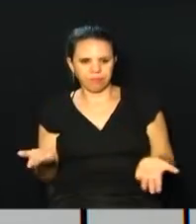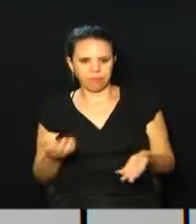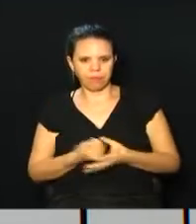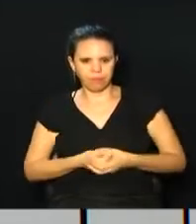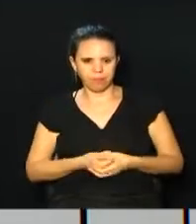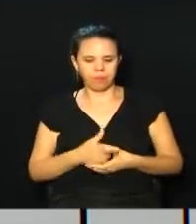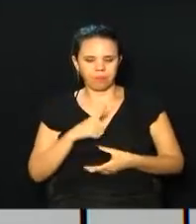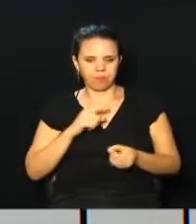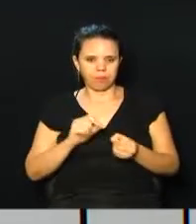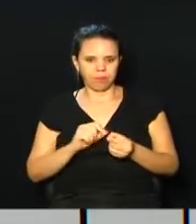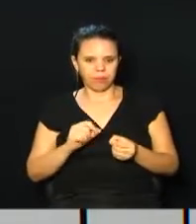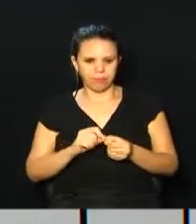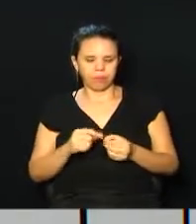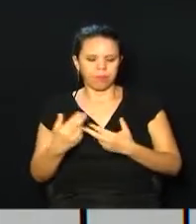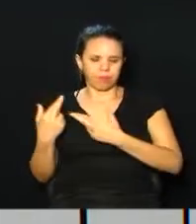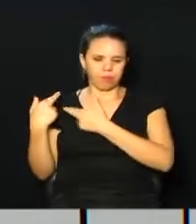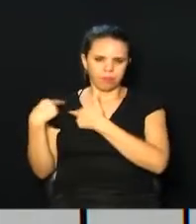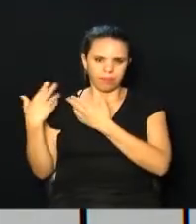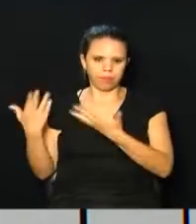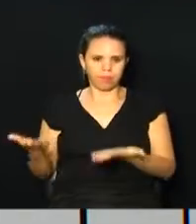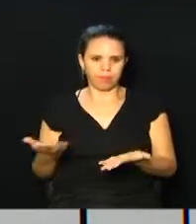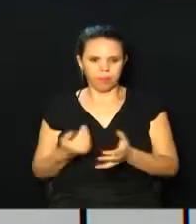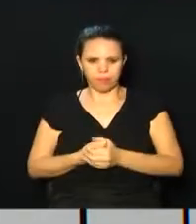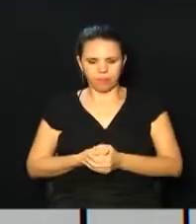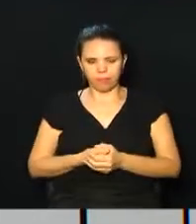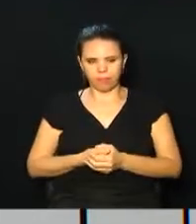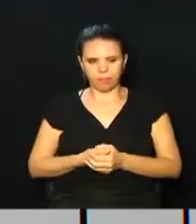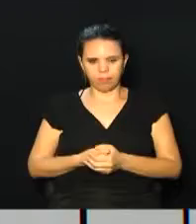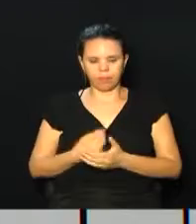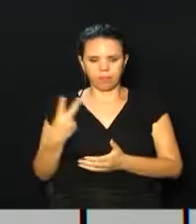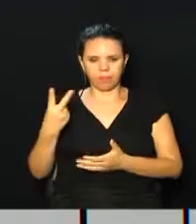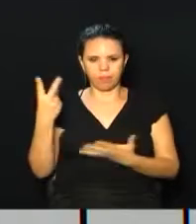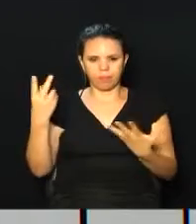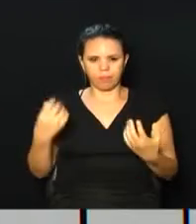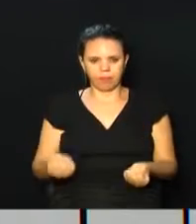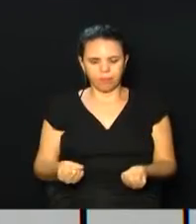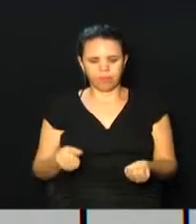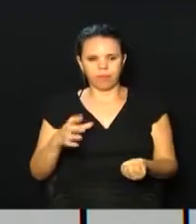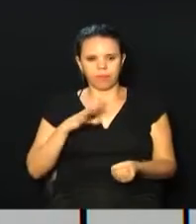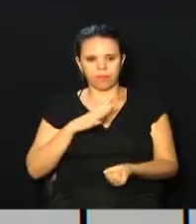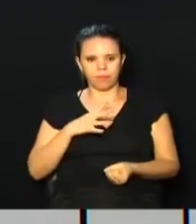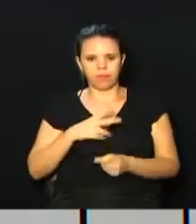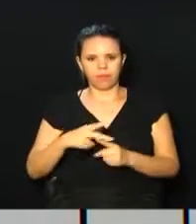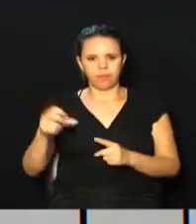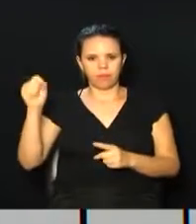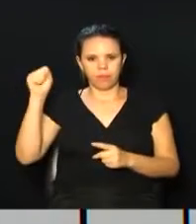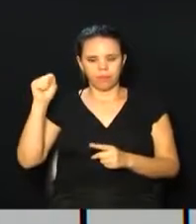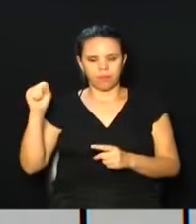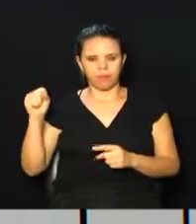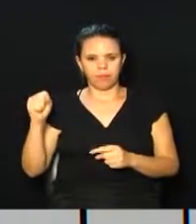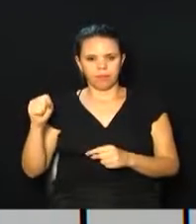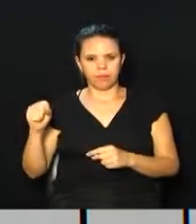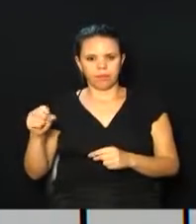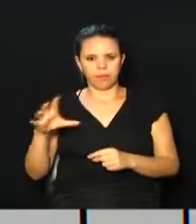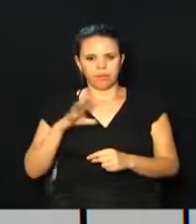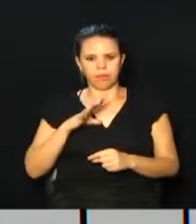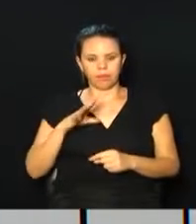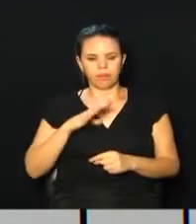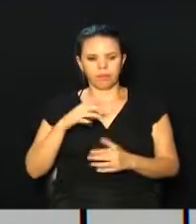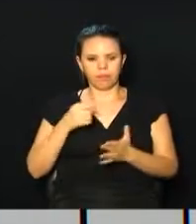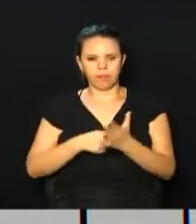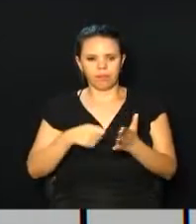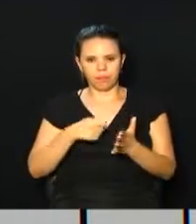tem feito a sua parte. Tanto que ela foi reconhecida como ganhou o troféu lá de cidade